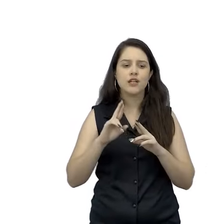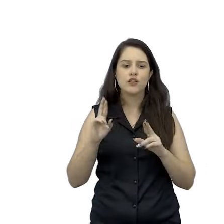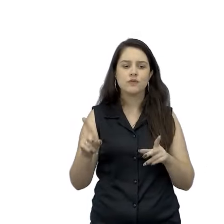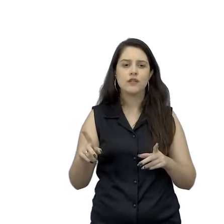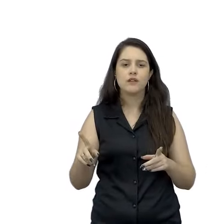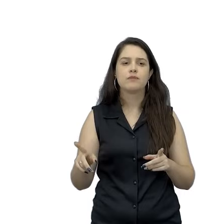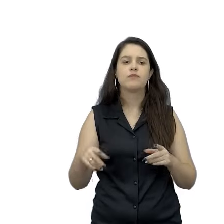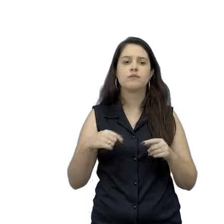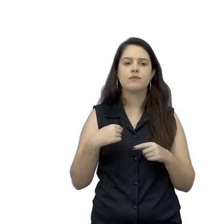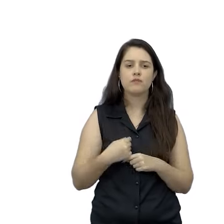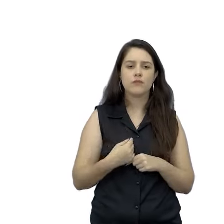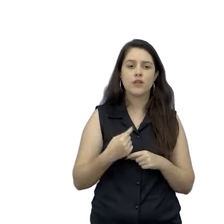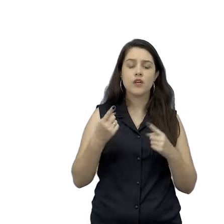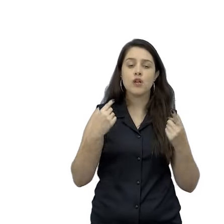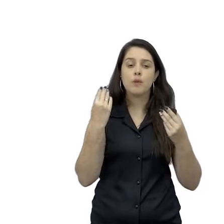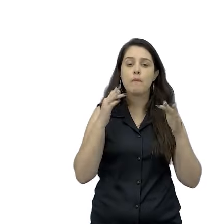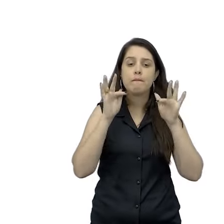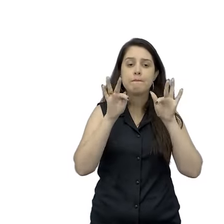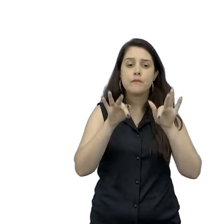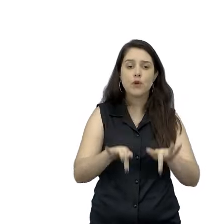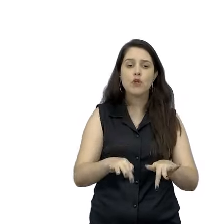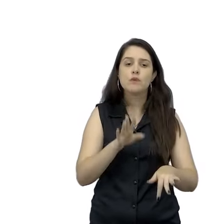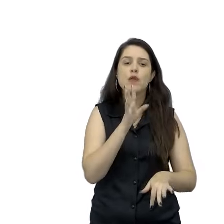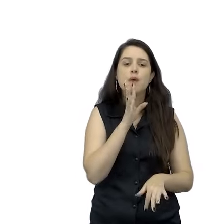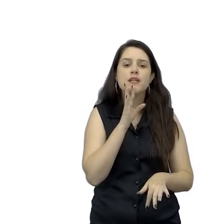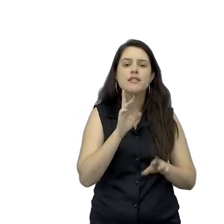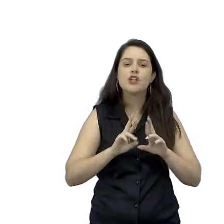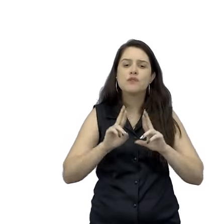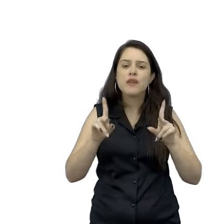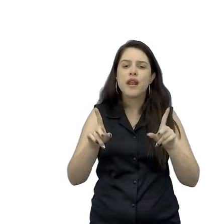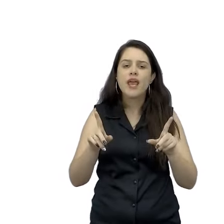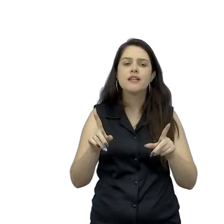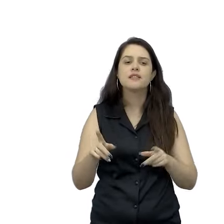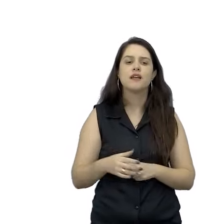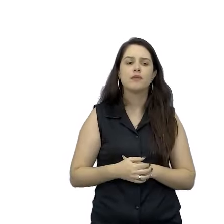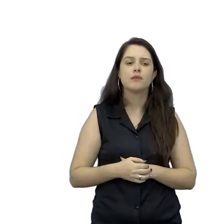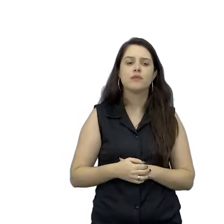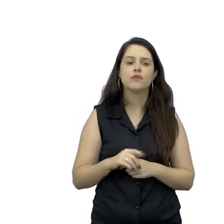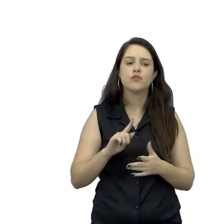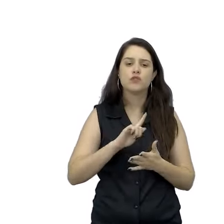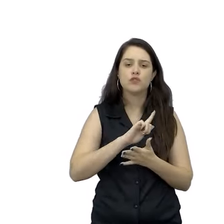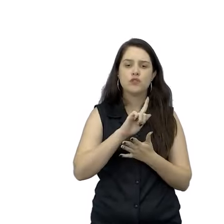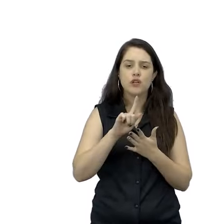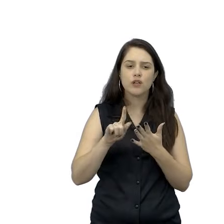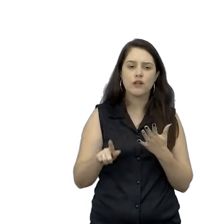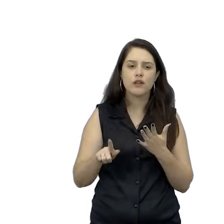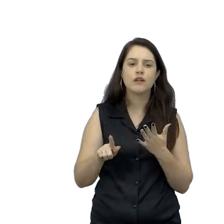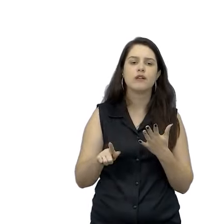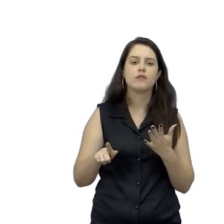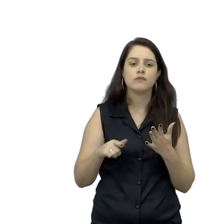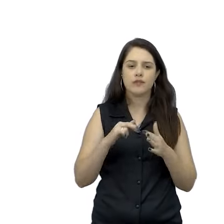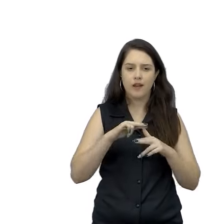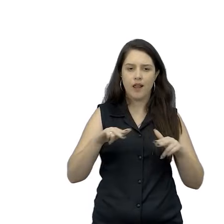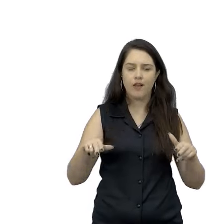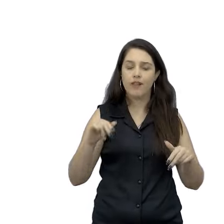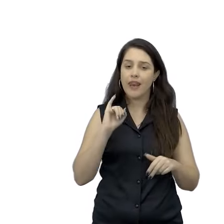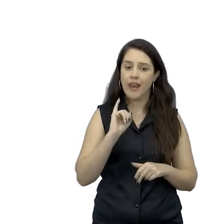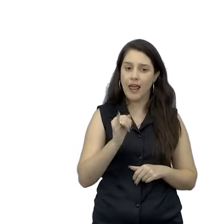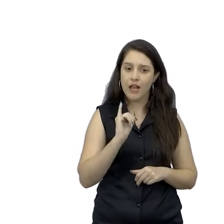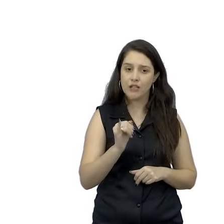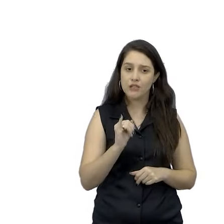essa semelhança. E, por último, reconhecer, né, essas diferenças que eu acabei de explicar nesses gêneros literários narrativos, ou